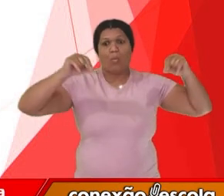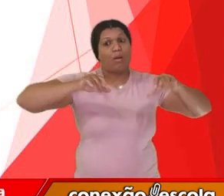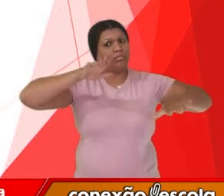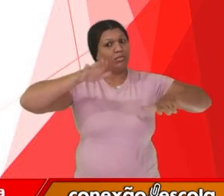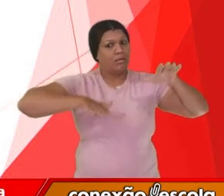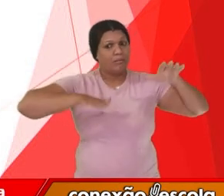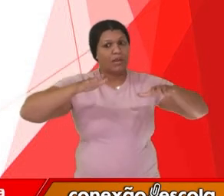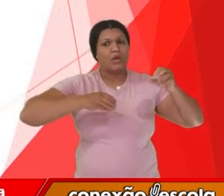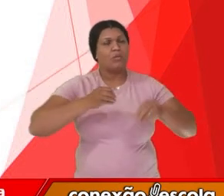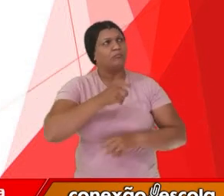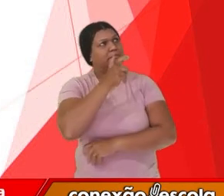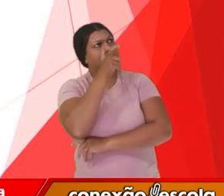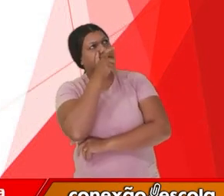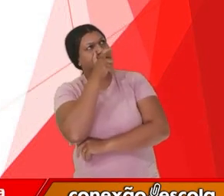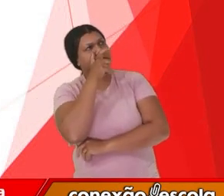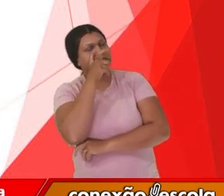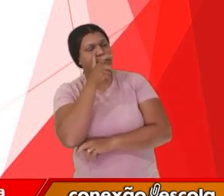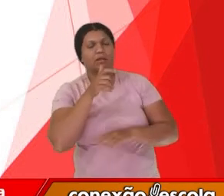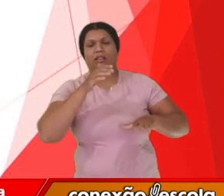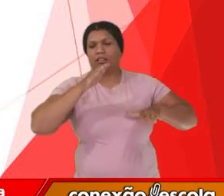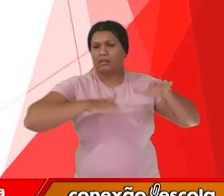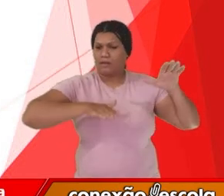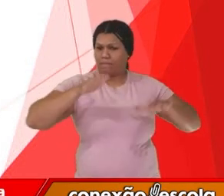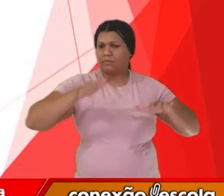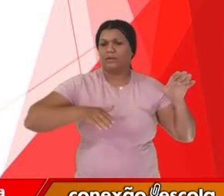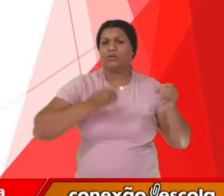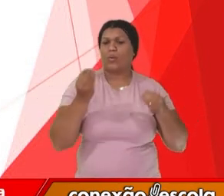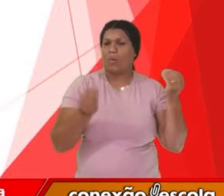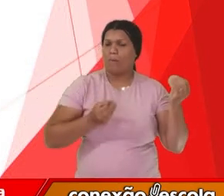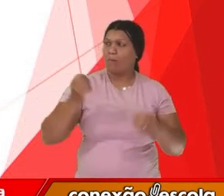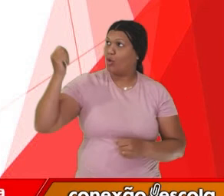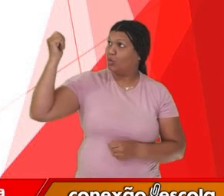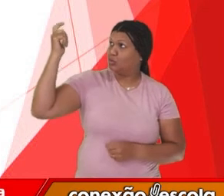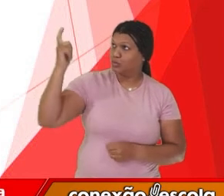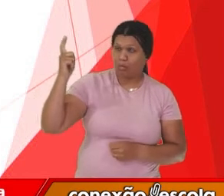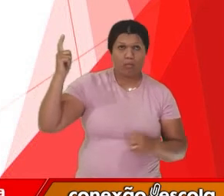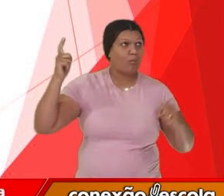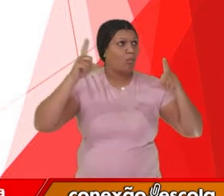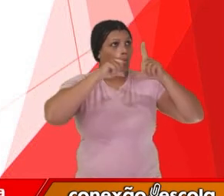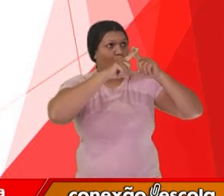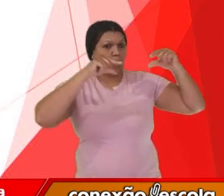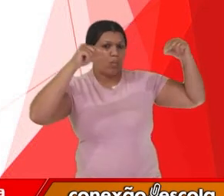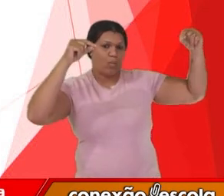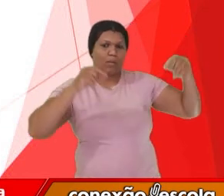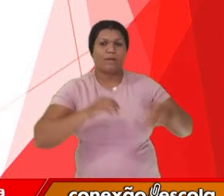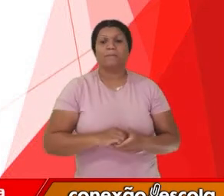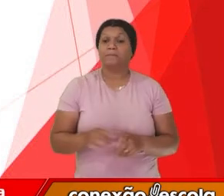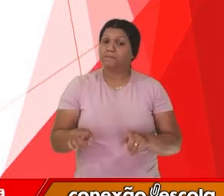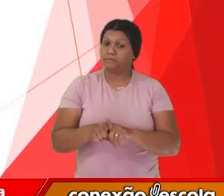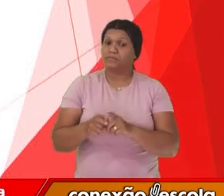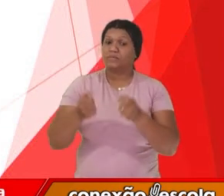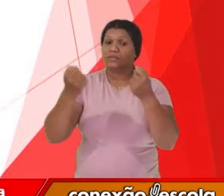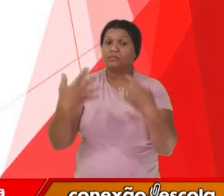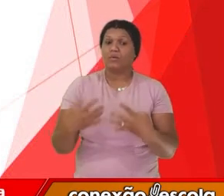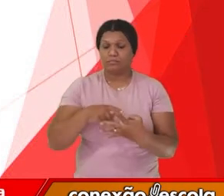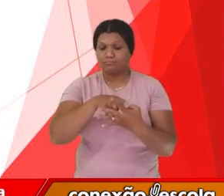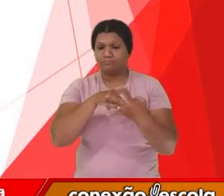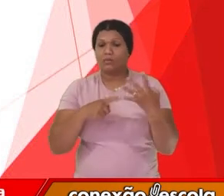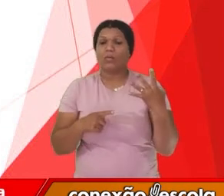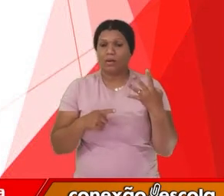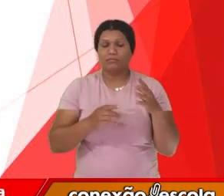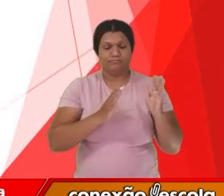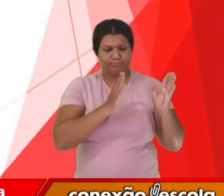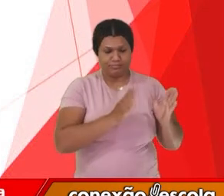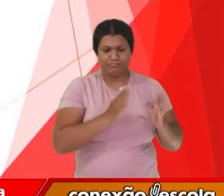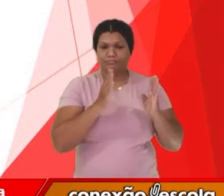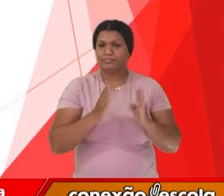observador em relação a esses dois astros, Lua e Sol. Falamos também sobre as 4 fases da Lua